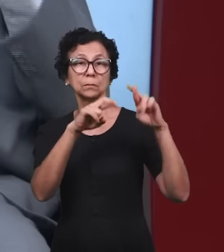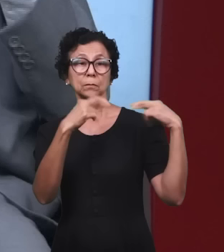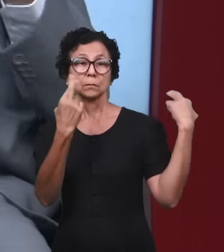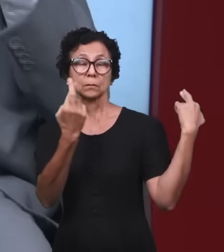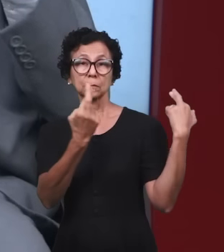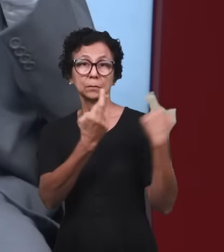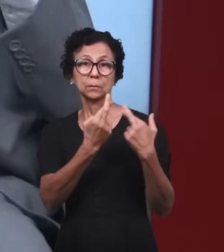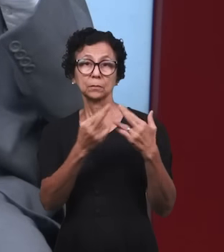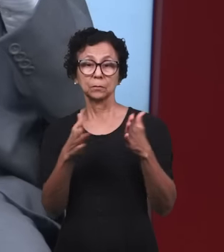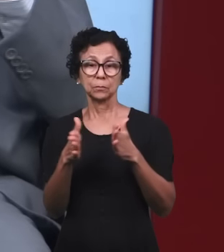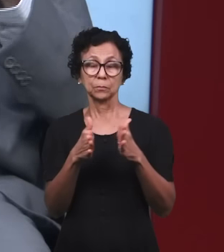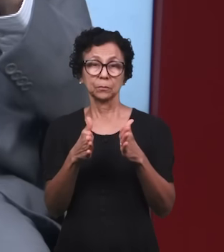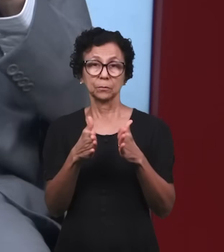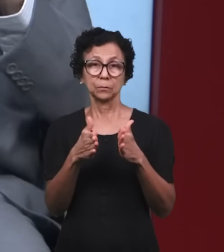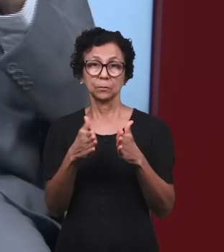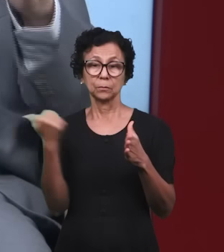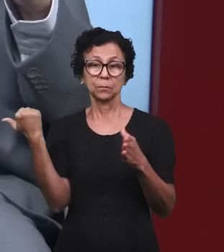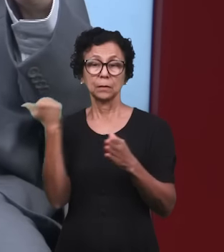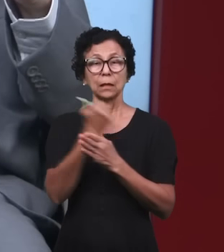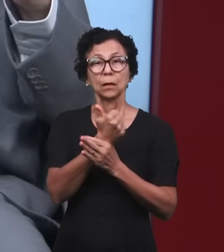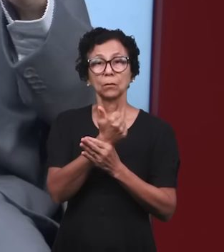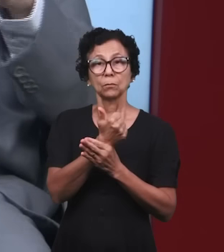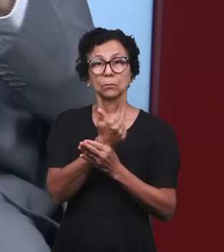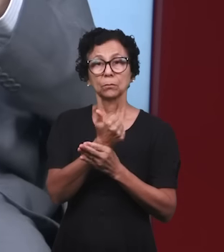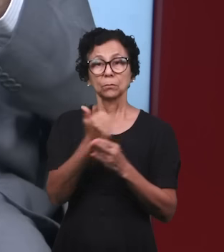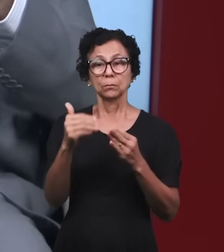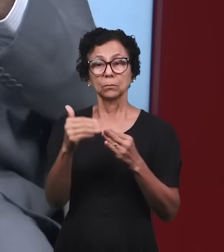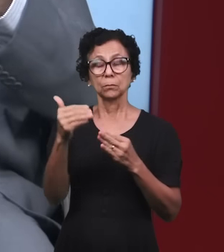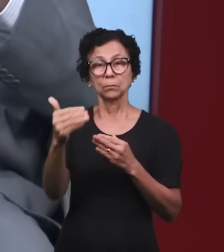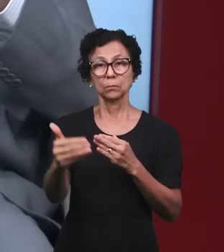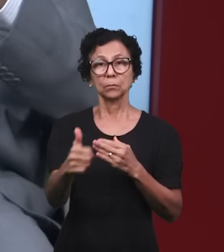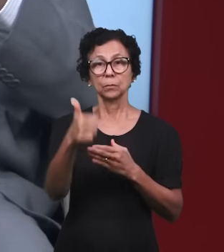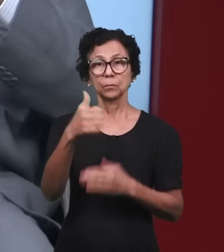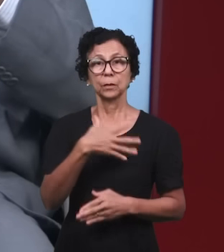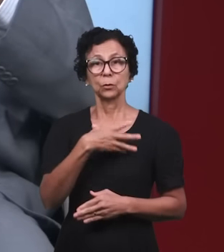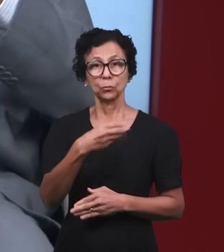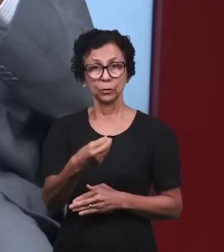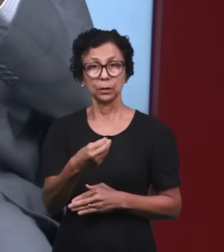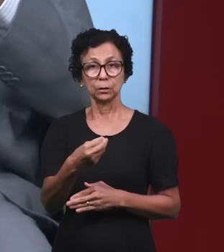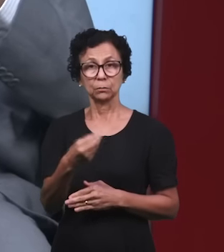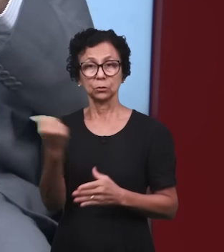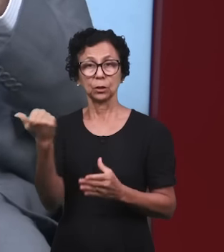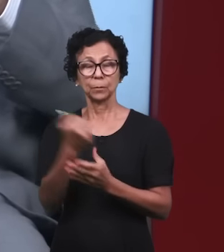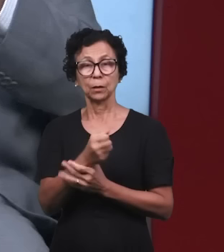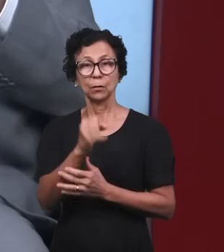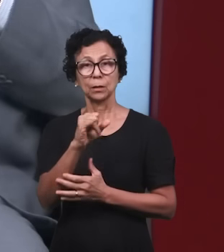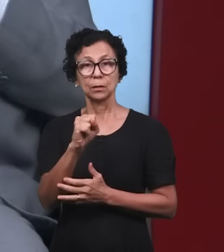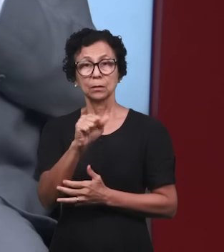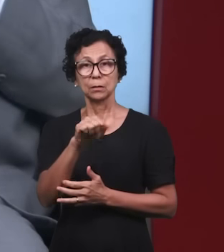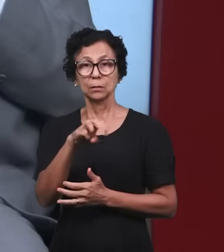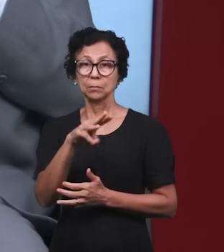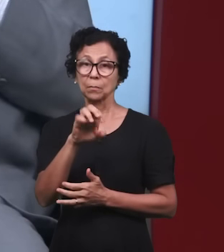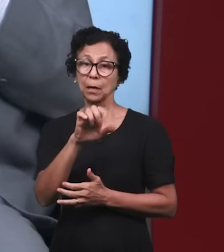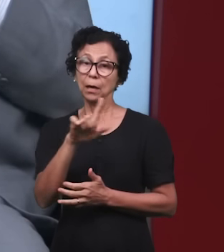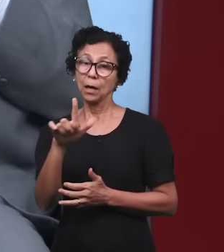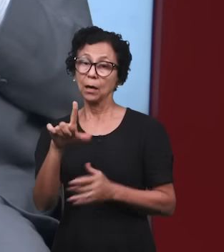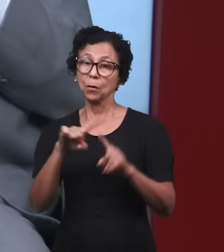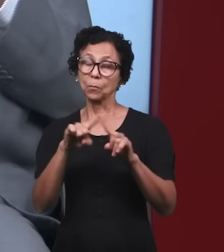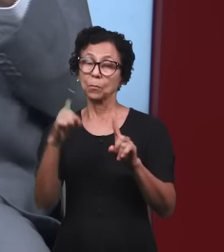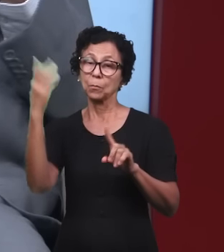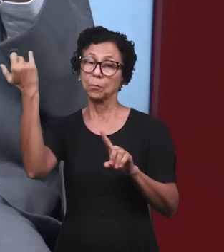a partir de Abraão. Quais sejam? O primogênito de Abraão foi Ismael, mas a profecia diz que,